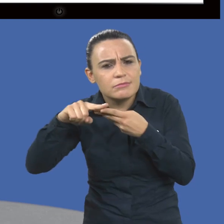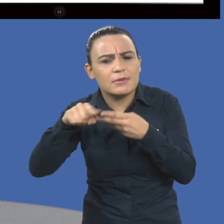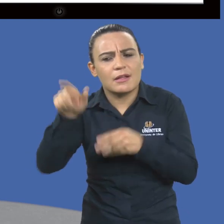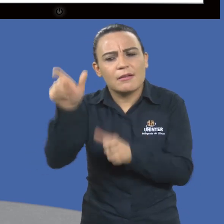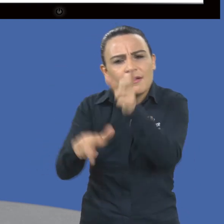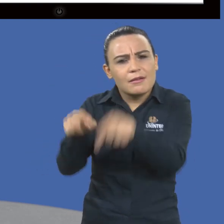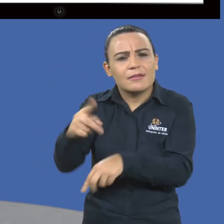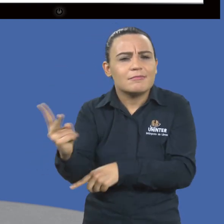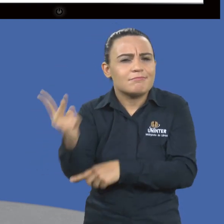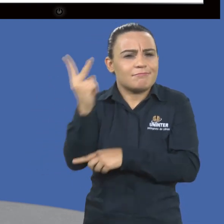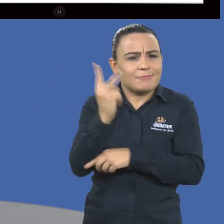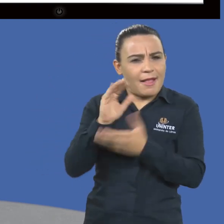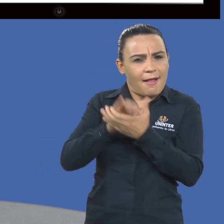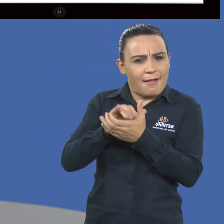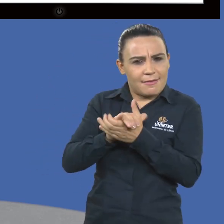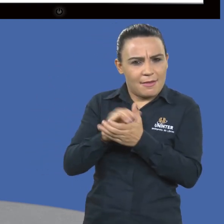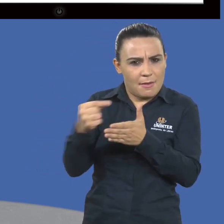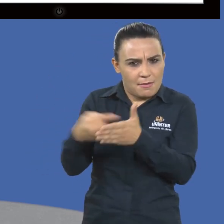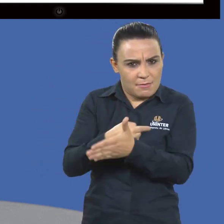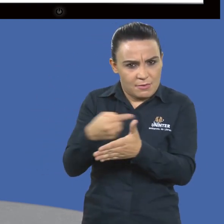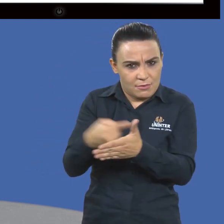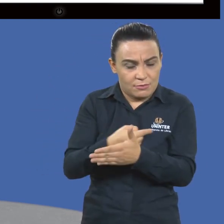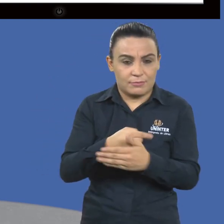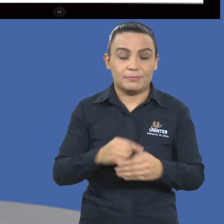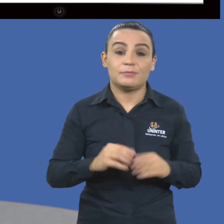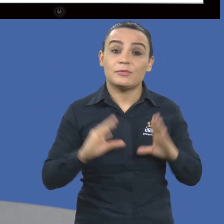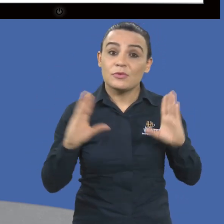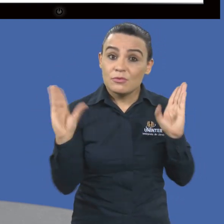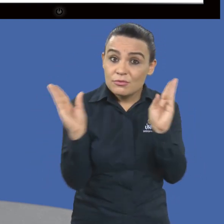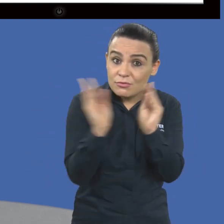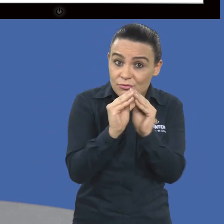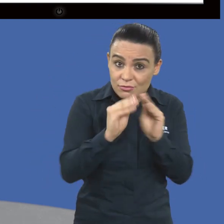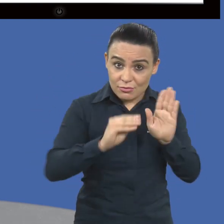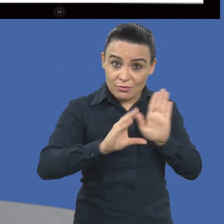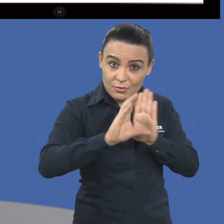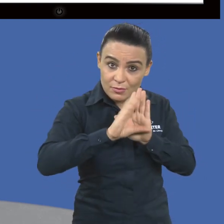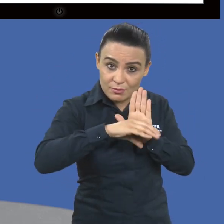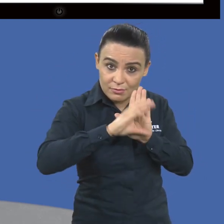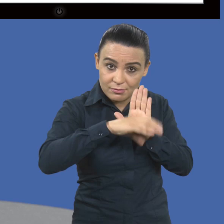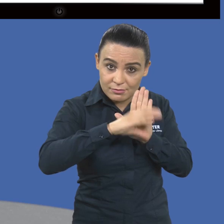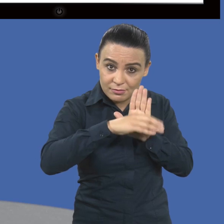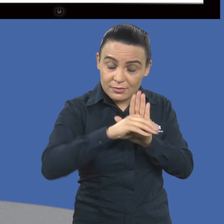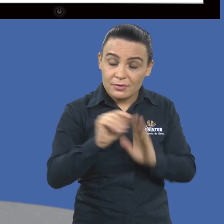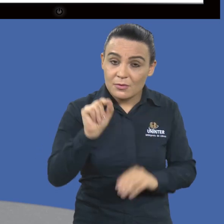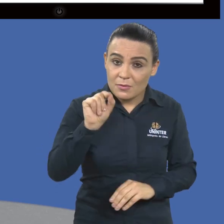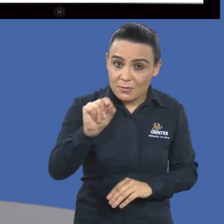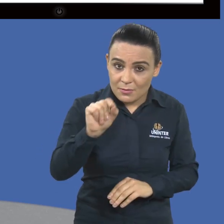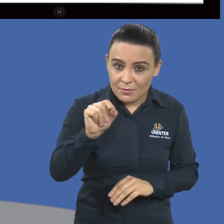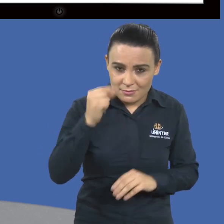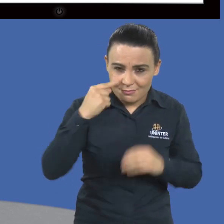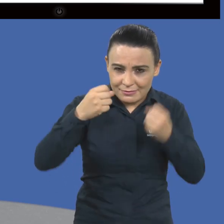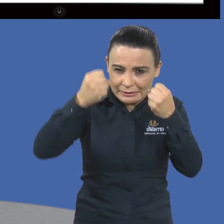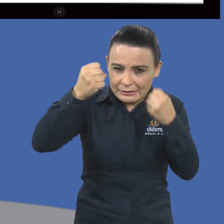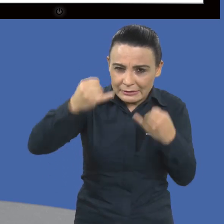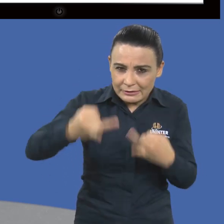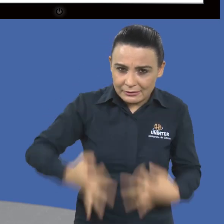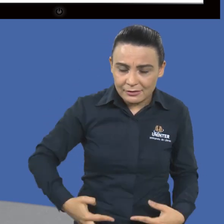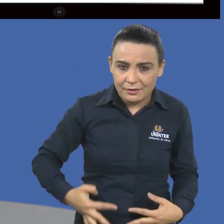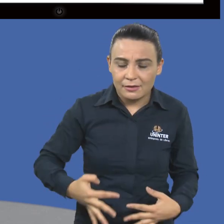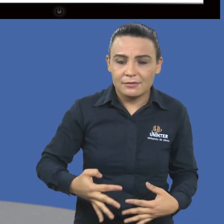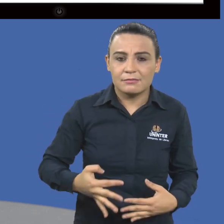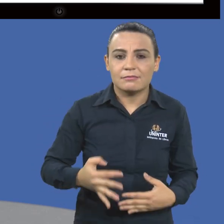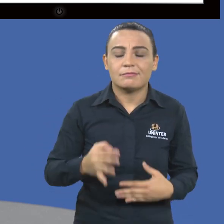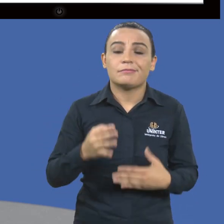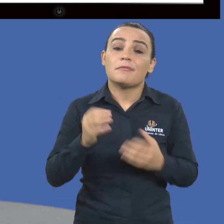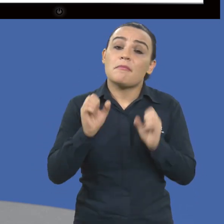atende a esses questionamentos. Só para concluir o conceito ainda, que diz, né,